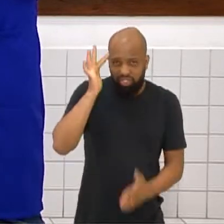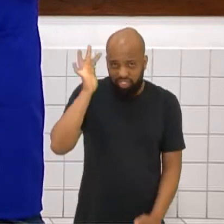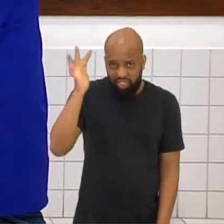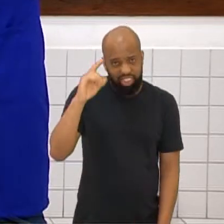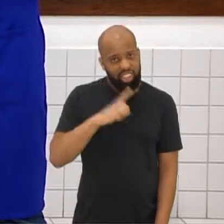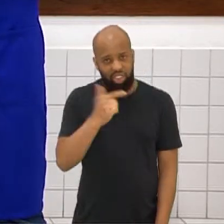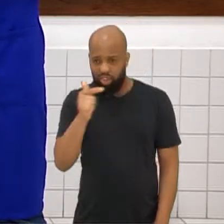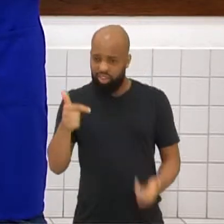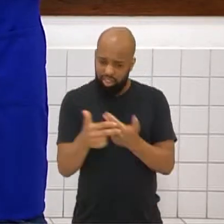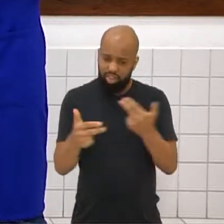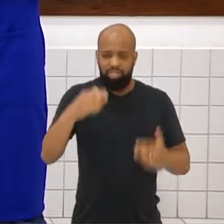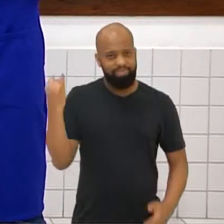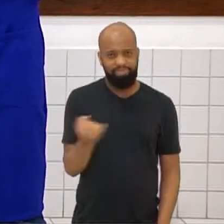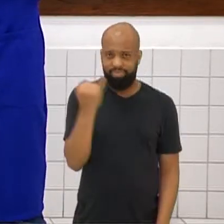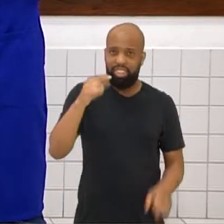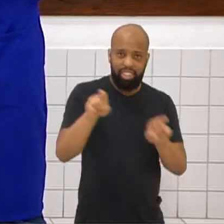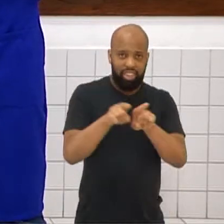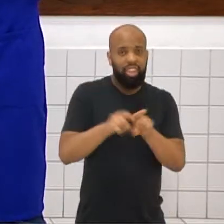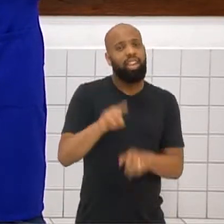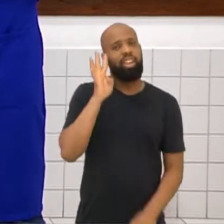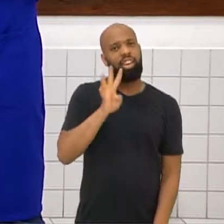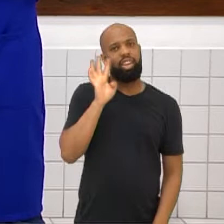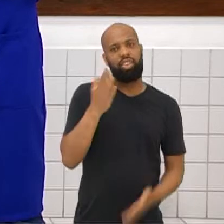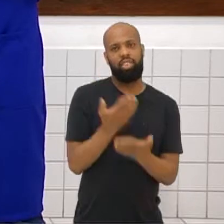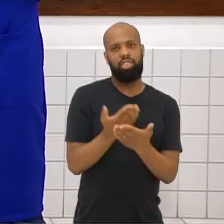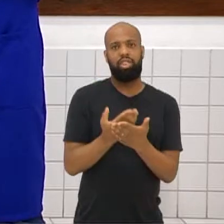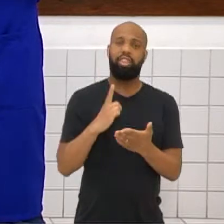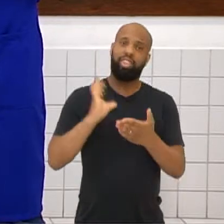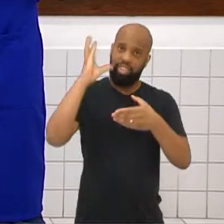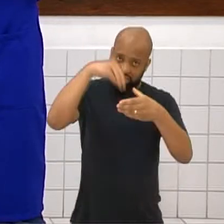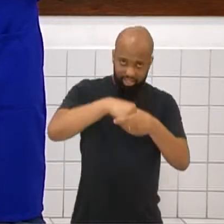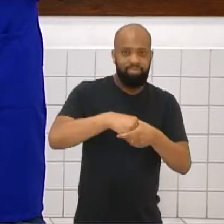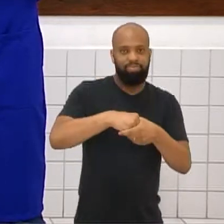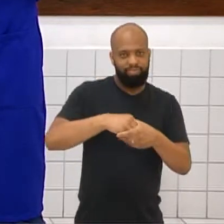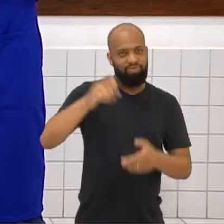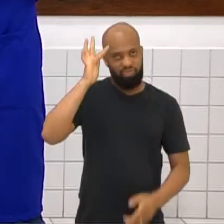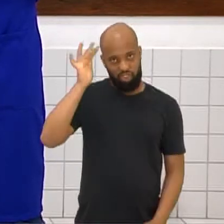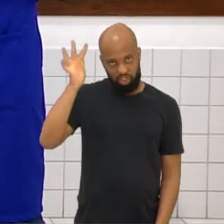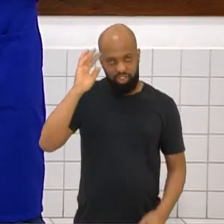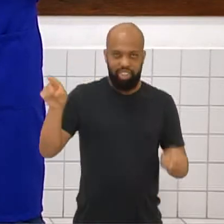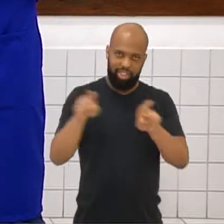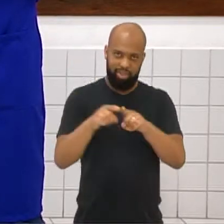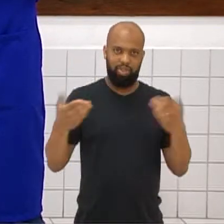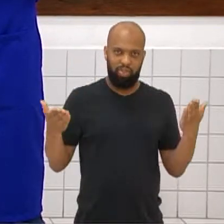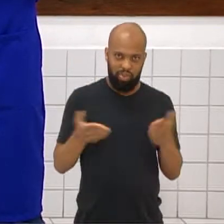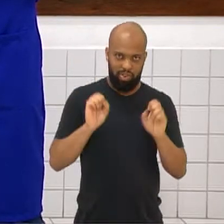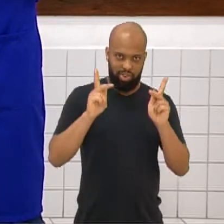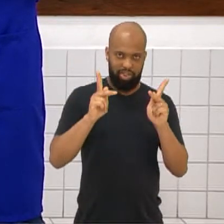outras questões muito mais legais também, ou tanto legais quanto essa que a gente estudou hoje.